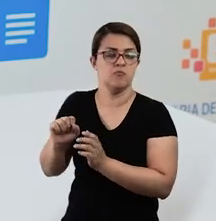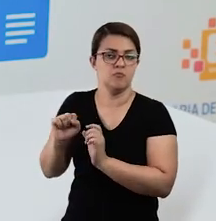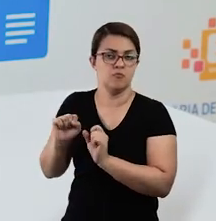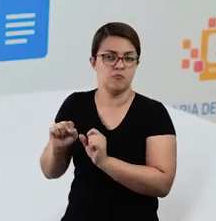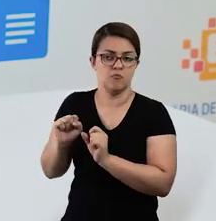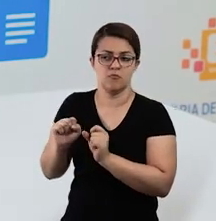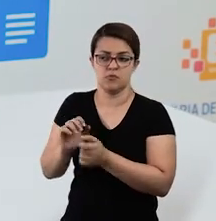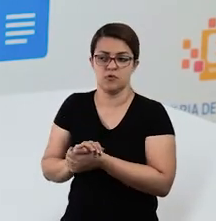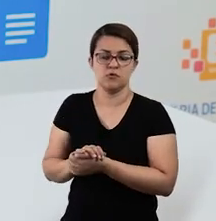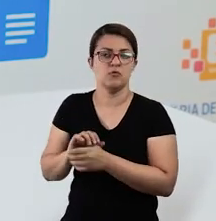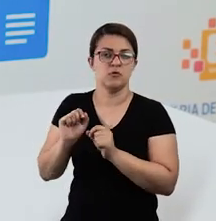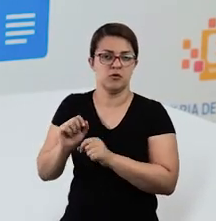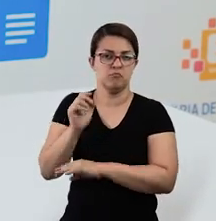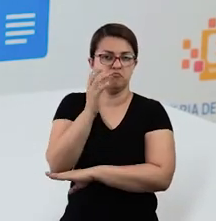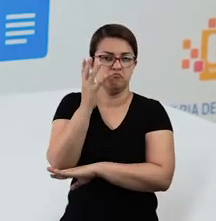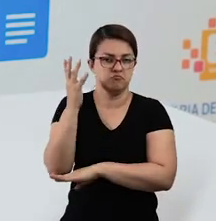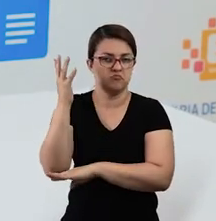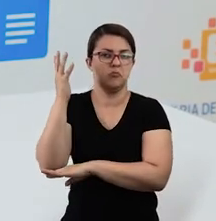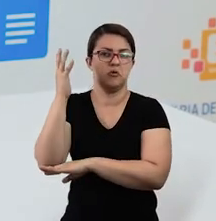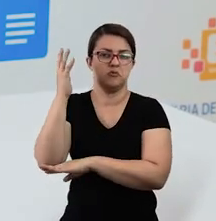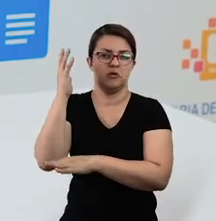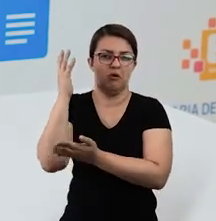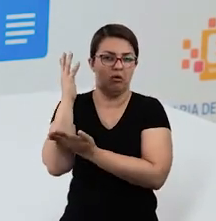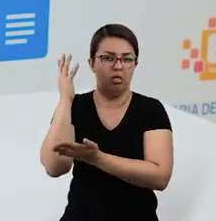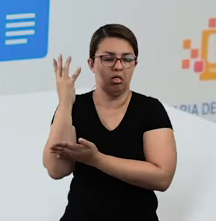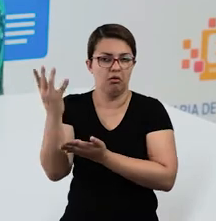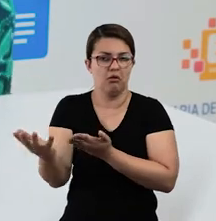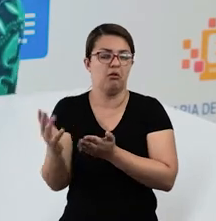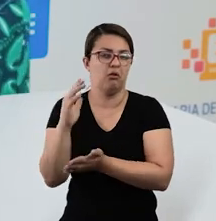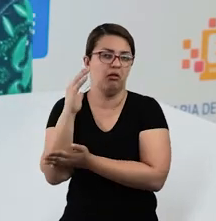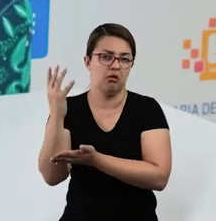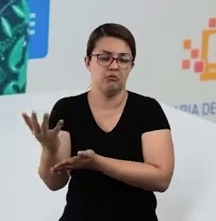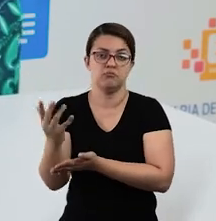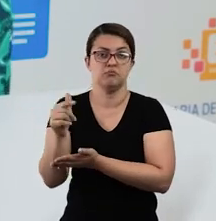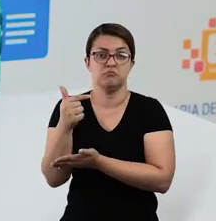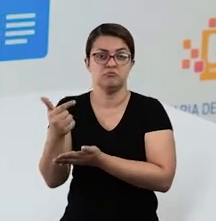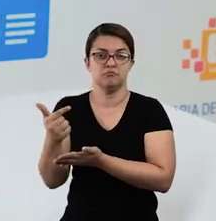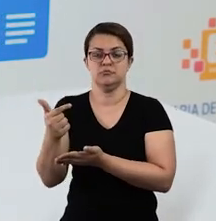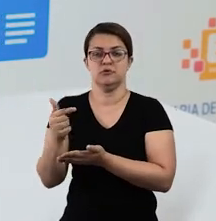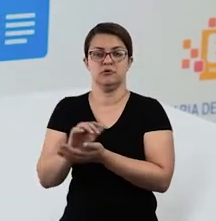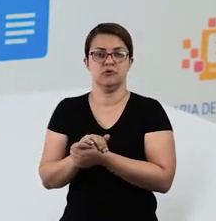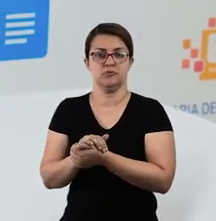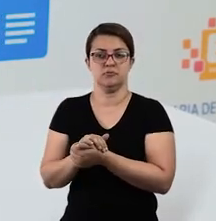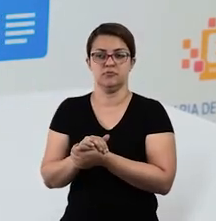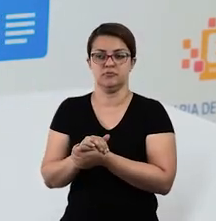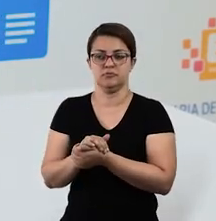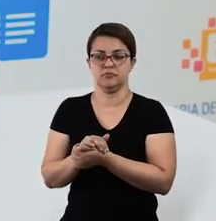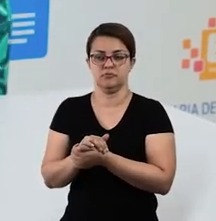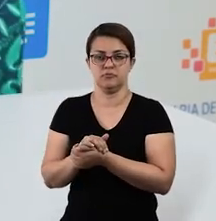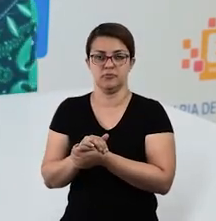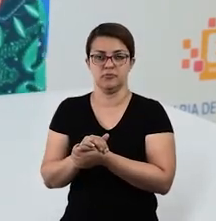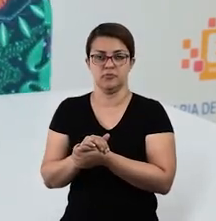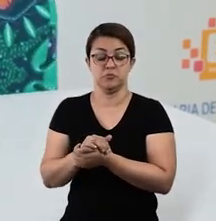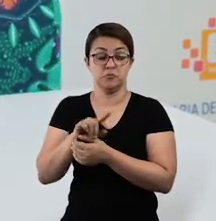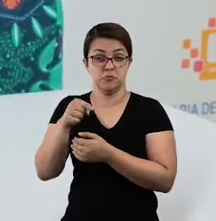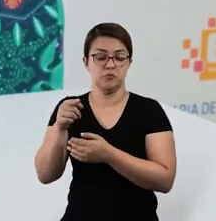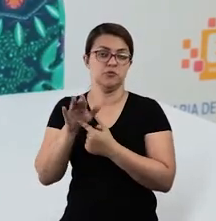natureza, como um plástico, que demora muitos e muitos anos para se decompor. E aí, você vai utilizando os outros exemplos.